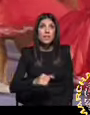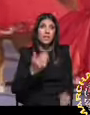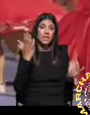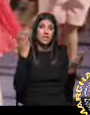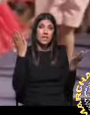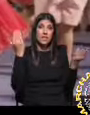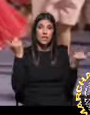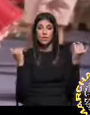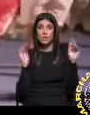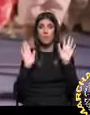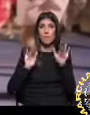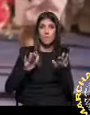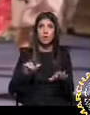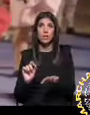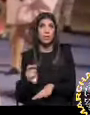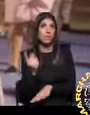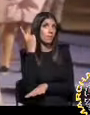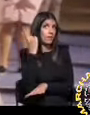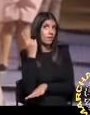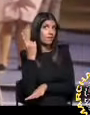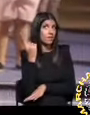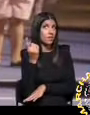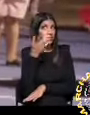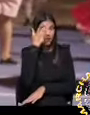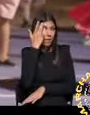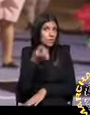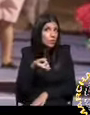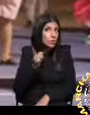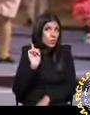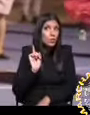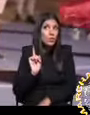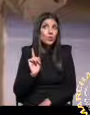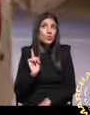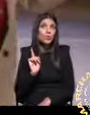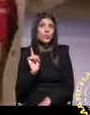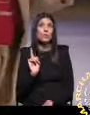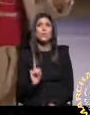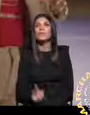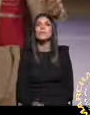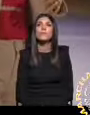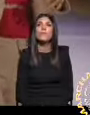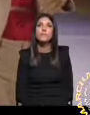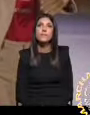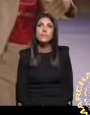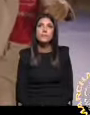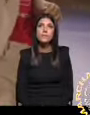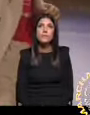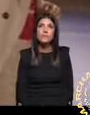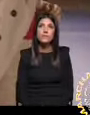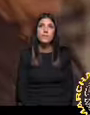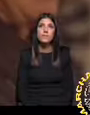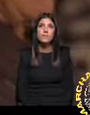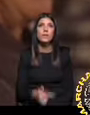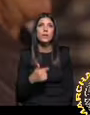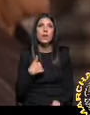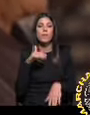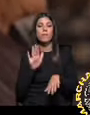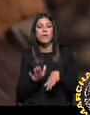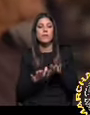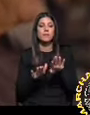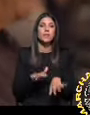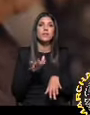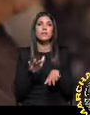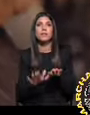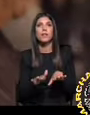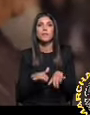isto não é assim tão fácil como parece. É entrar aqui nesta onda de ter o meu pezinho de dança, entre aspas,